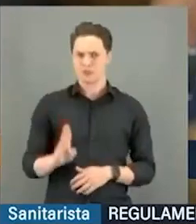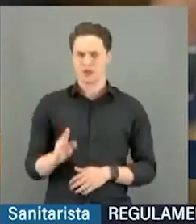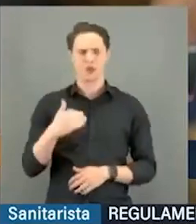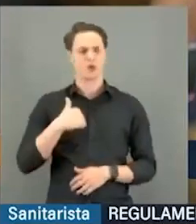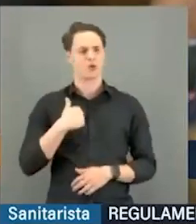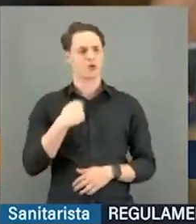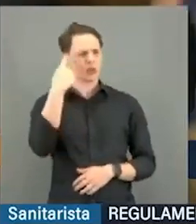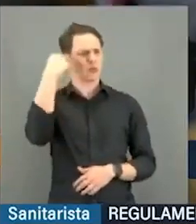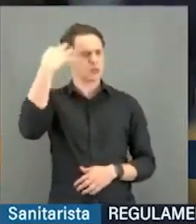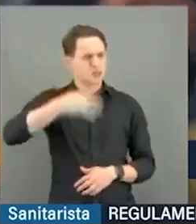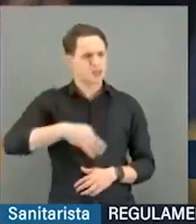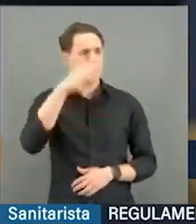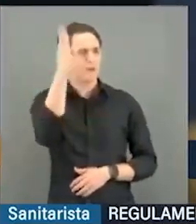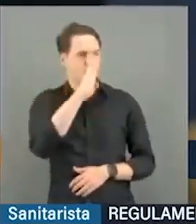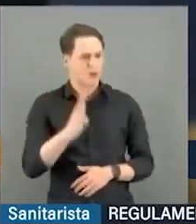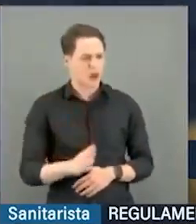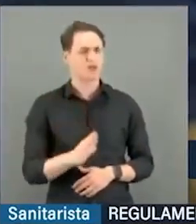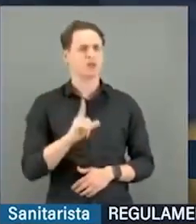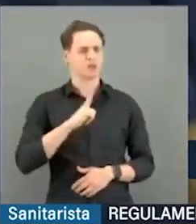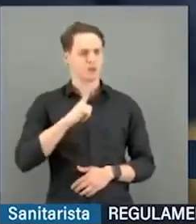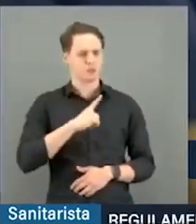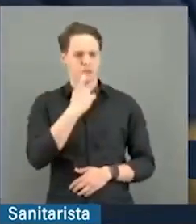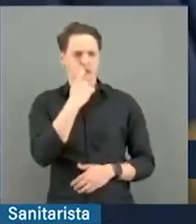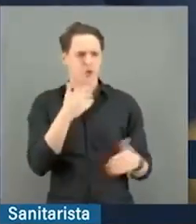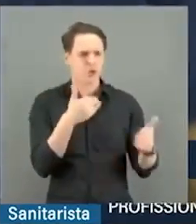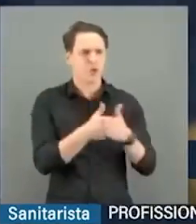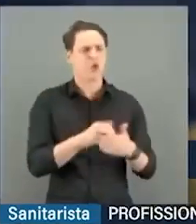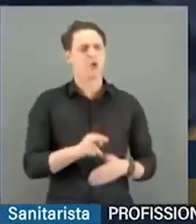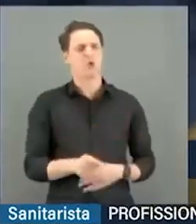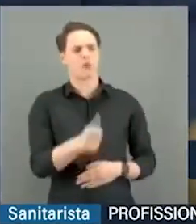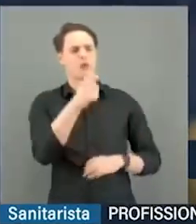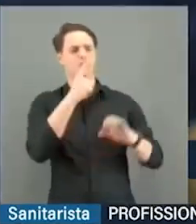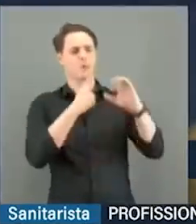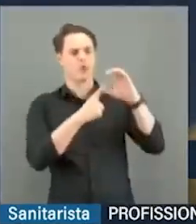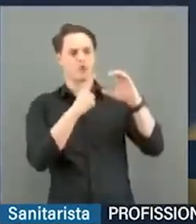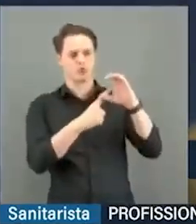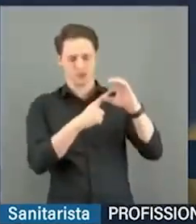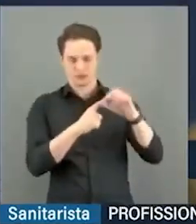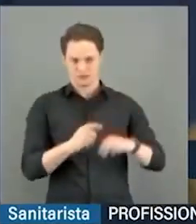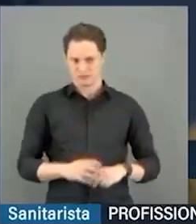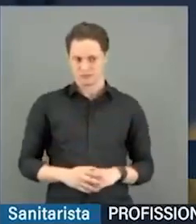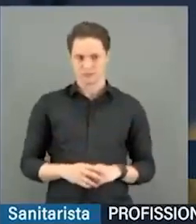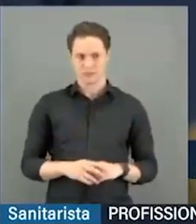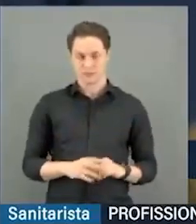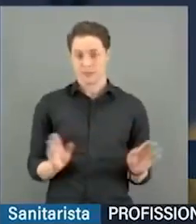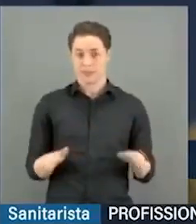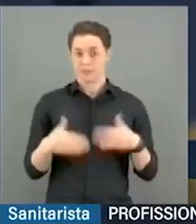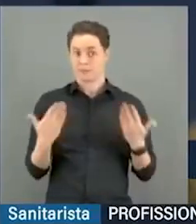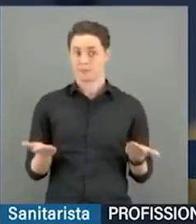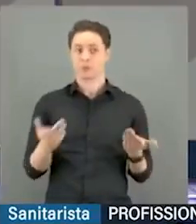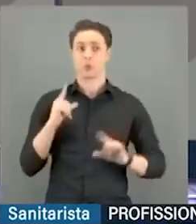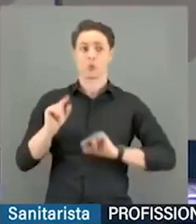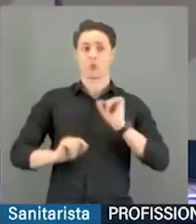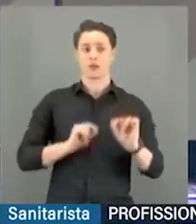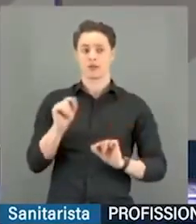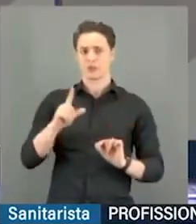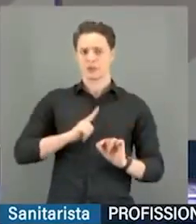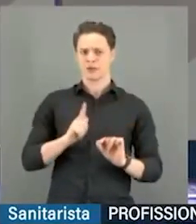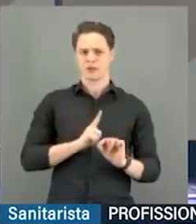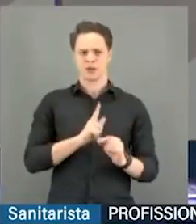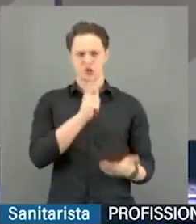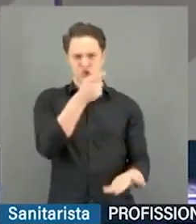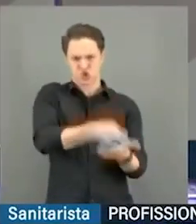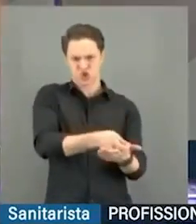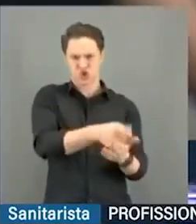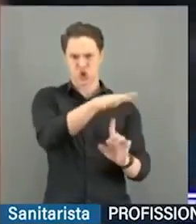dúvida que o Brasil esteve a um passo de virar um país comunista. Fecha aspas. Ora, a ditadura militar